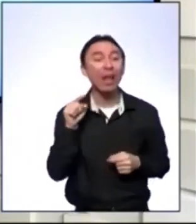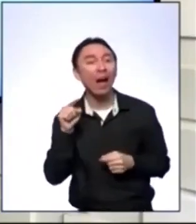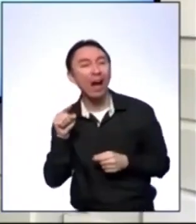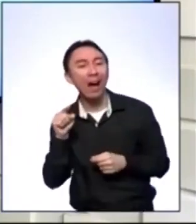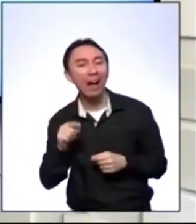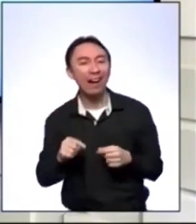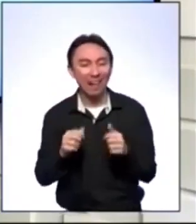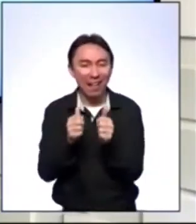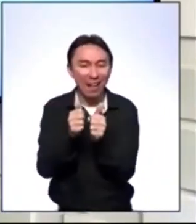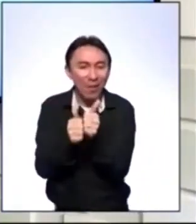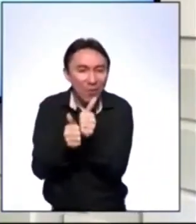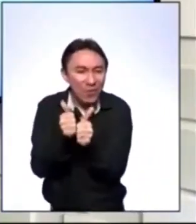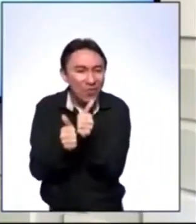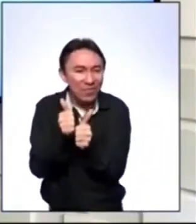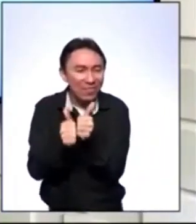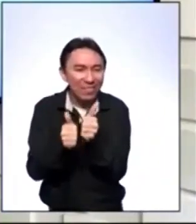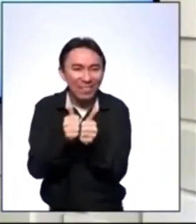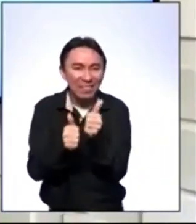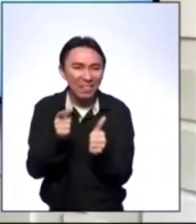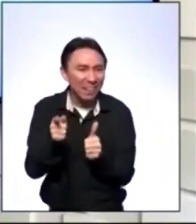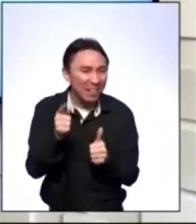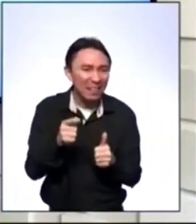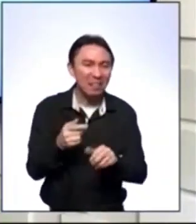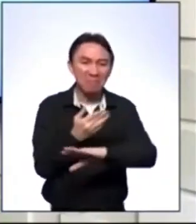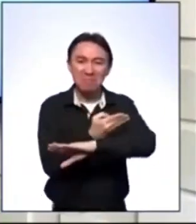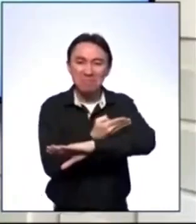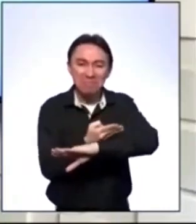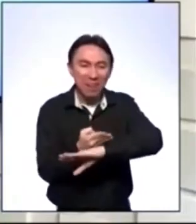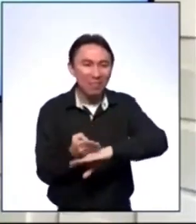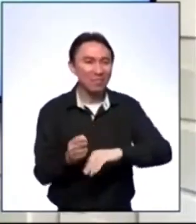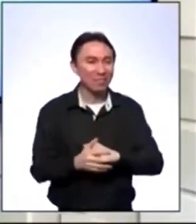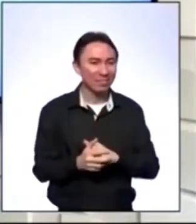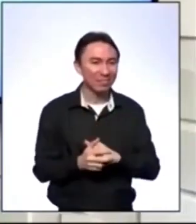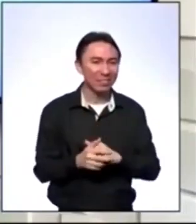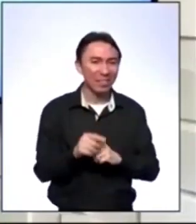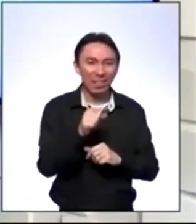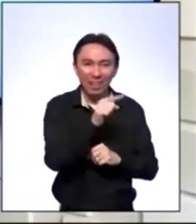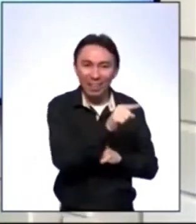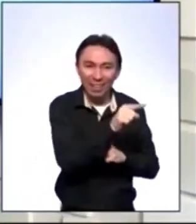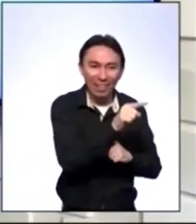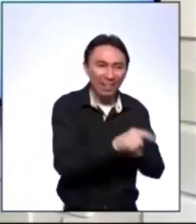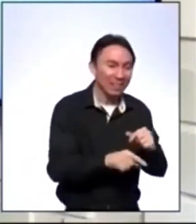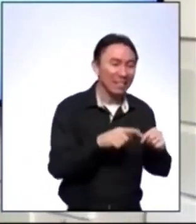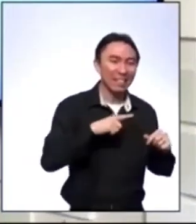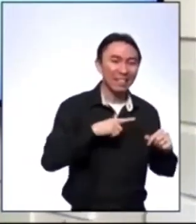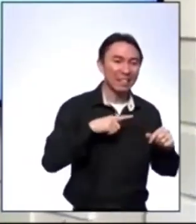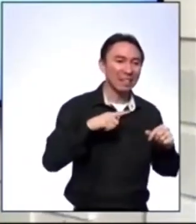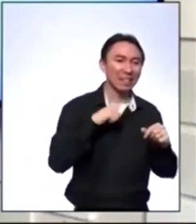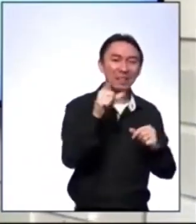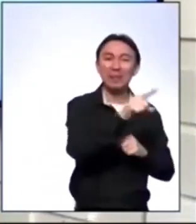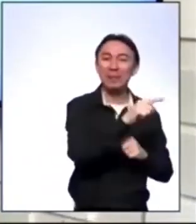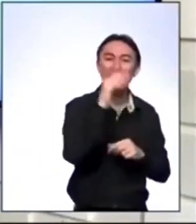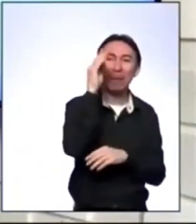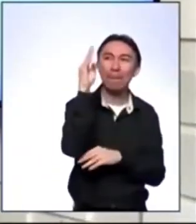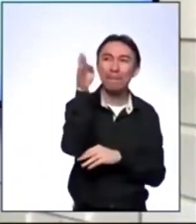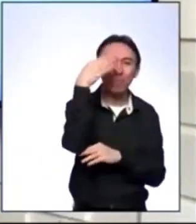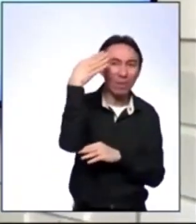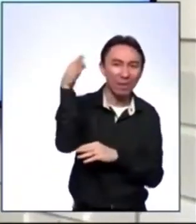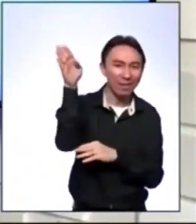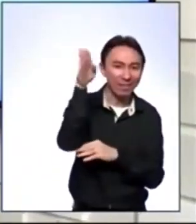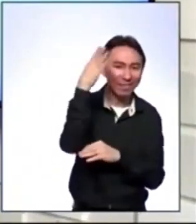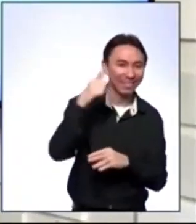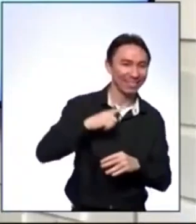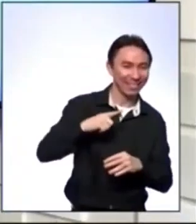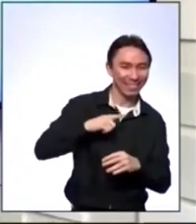Comida com couve e laranja, você tem o verde e amarelo da bandeira, o branco do arroz, o negro do